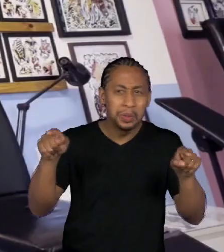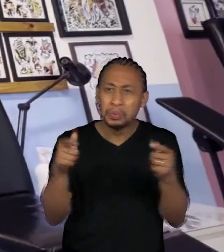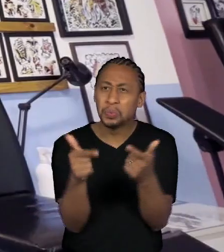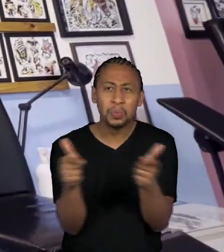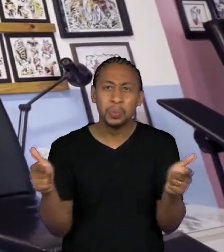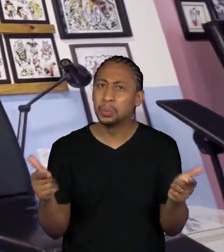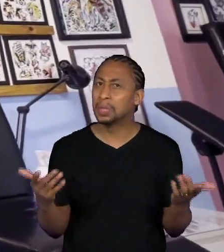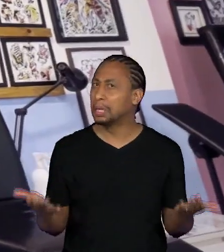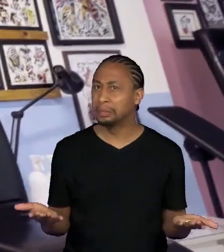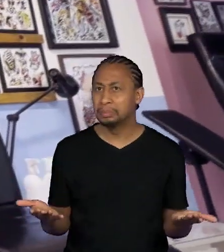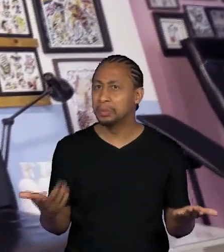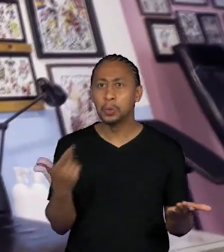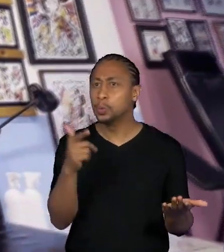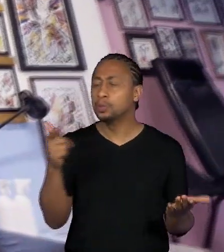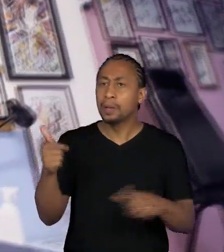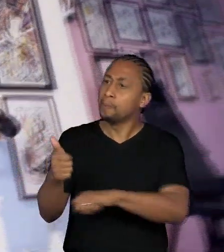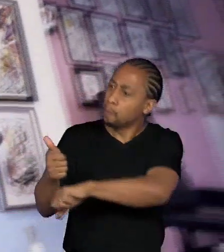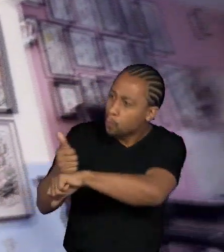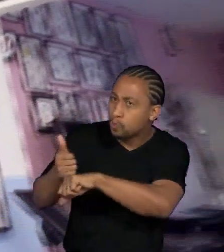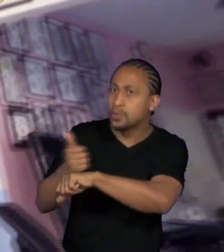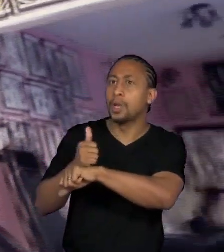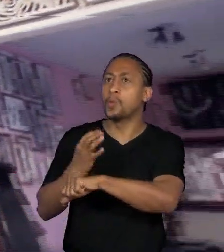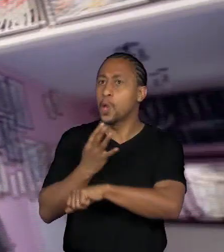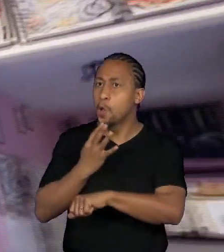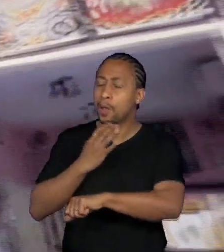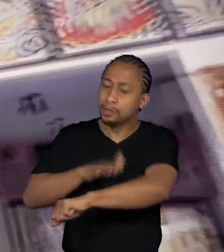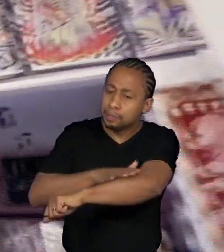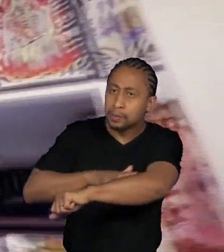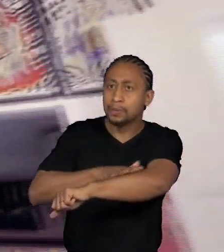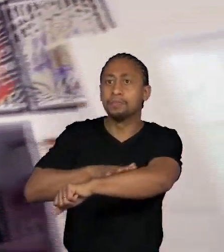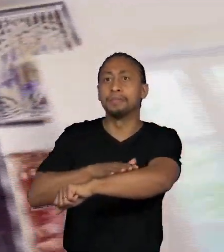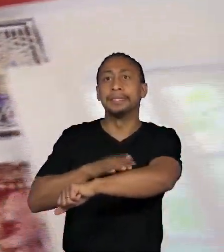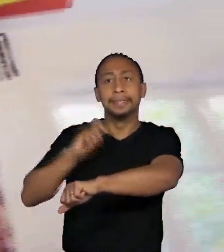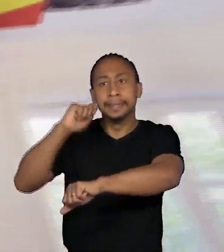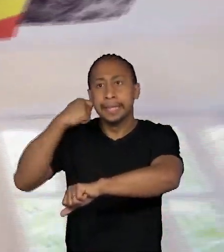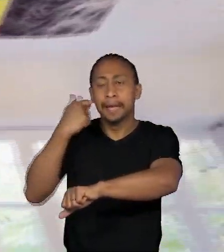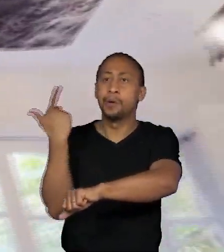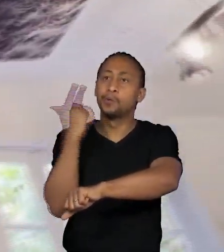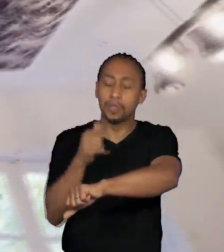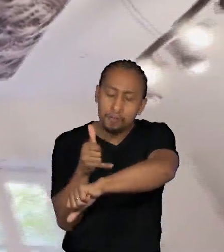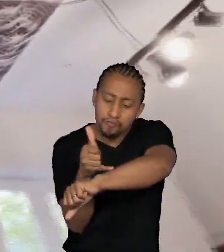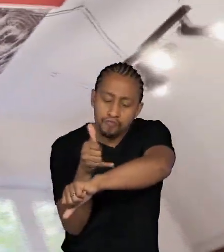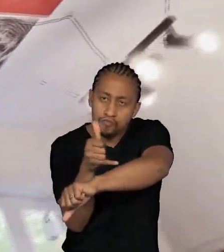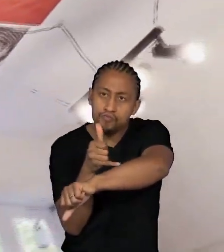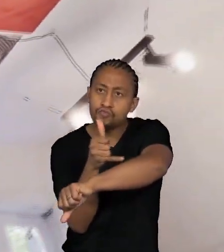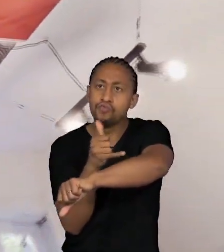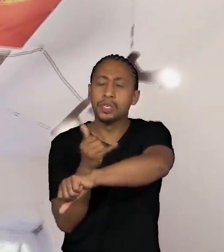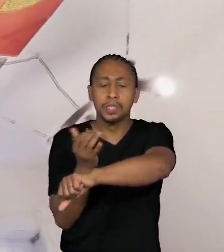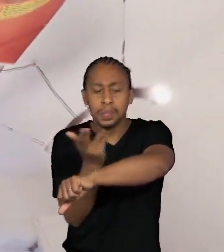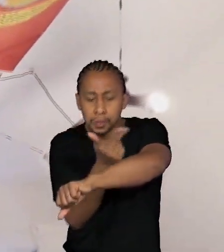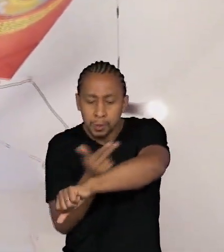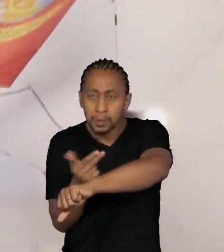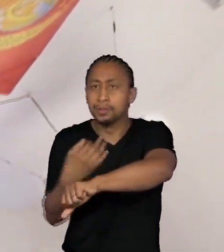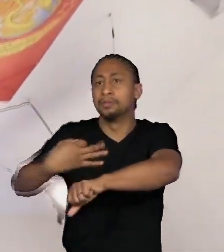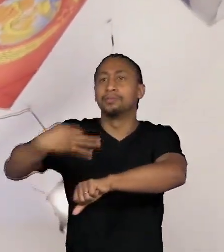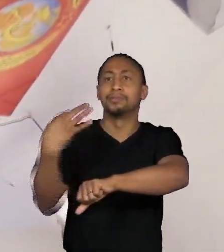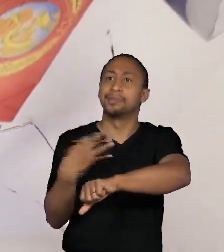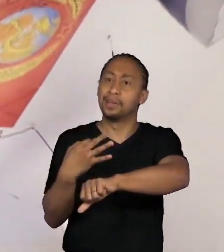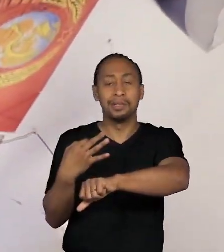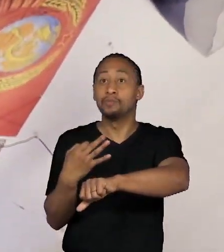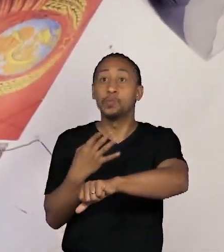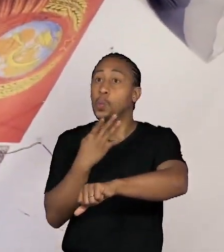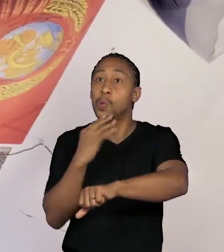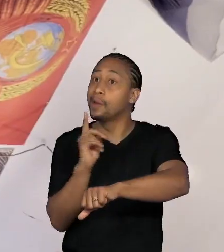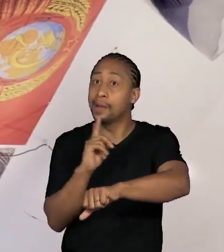estúdios. E não ter pessoas que tenham ali um conhecimento mínimo, seja para fazer a aplicação da tinta na